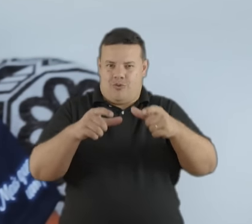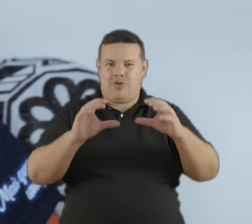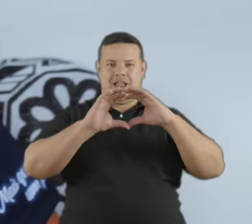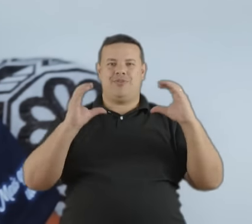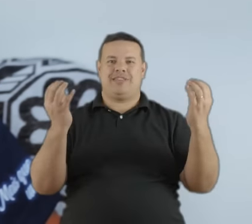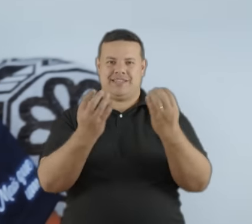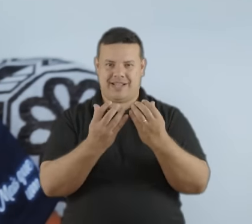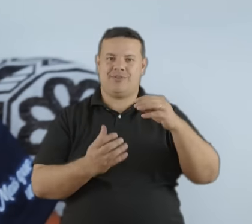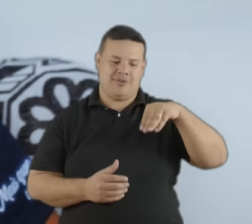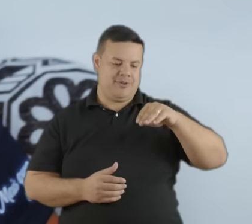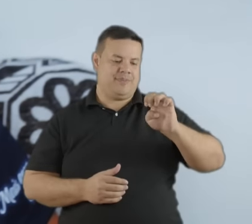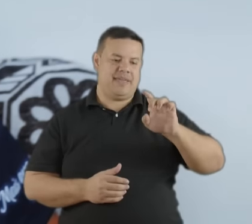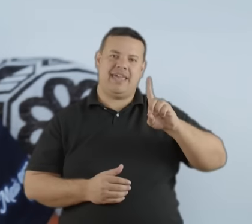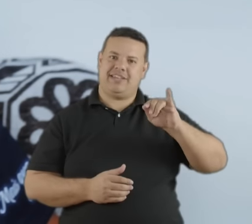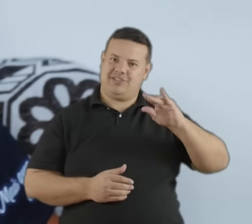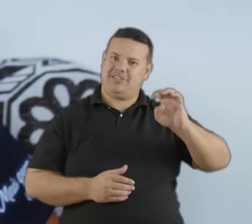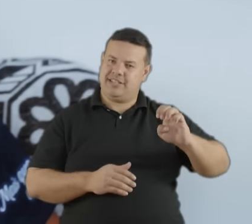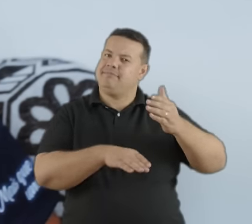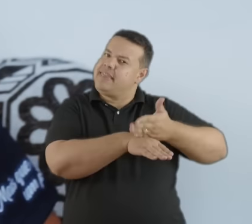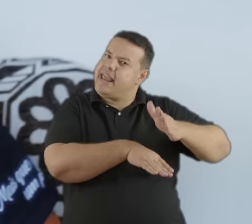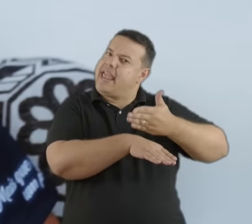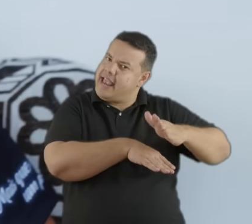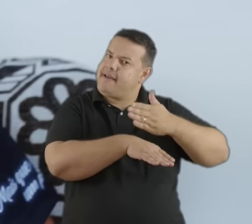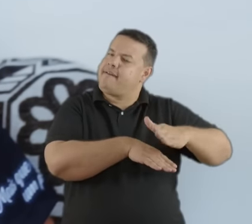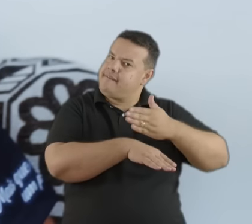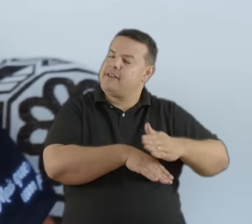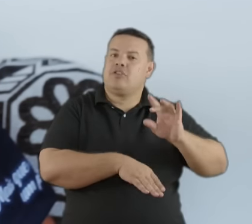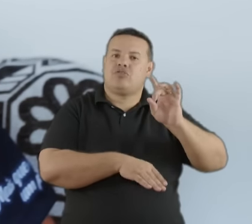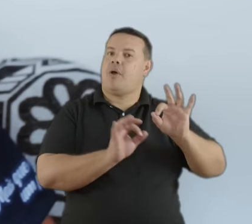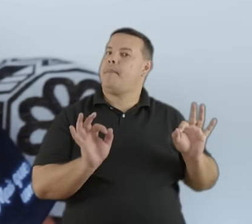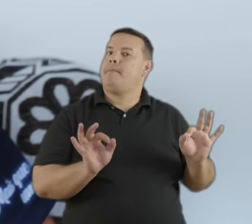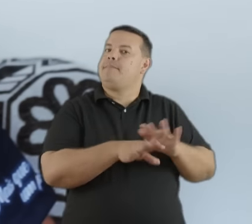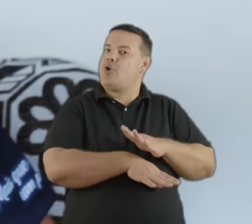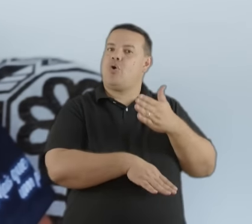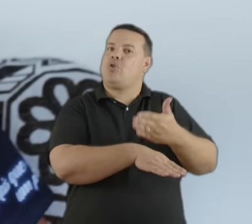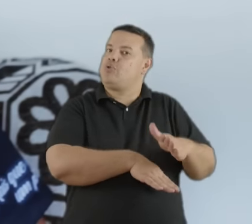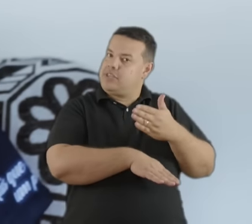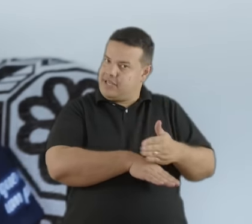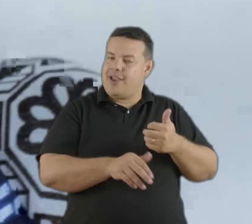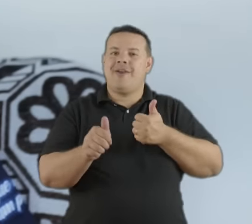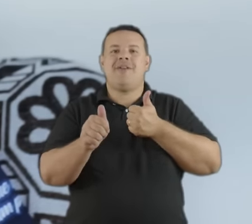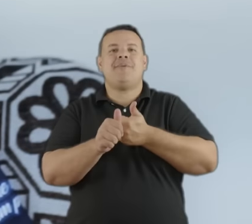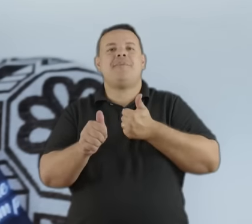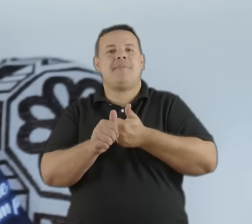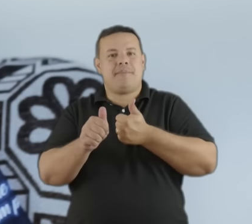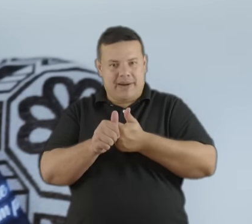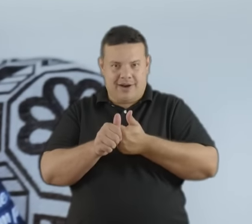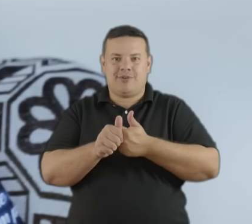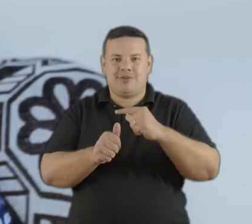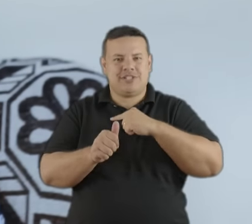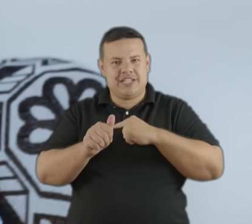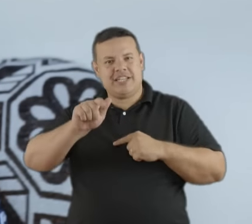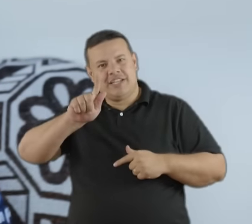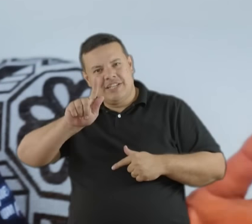lá no Metz, era o antigo Metz, faça um treino. E depois, tinha ali onde era